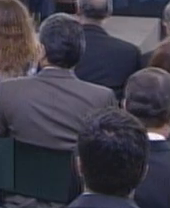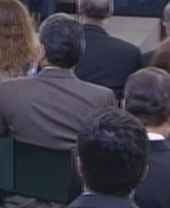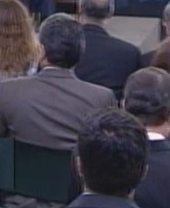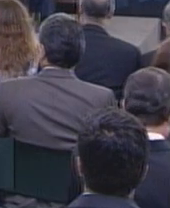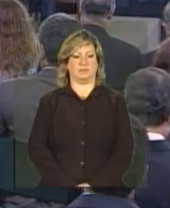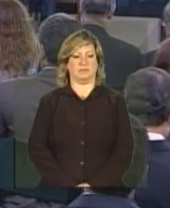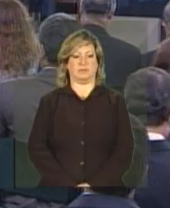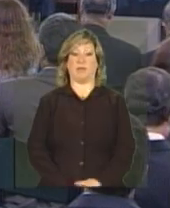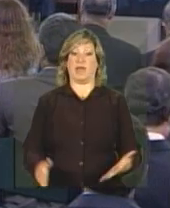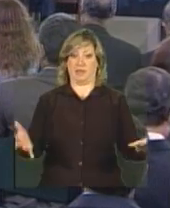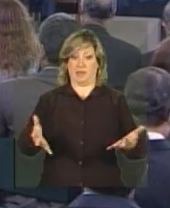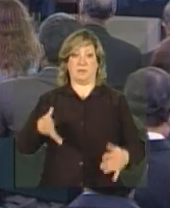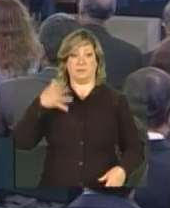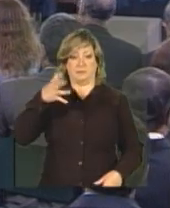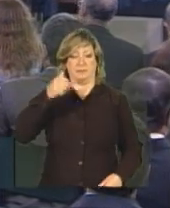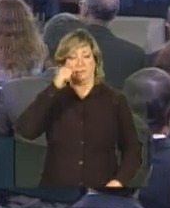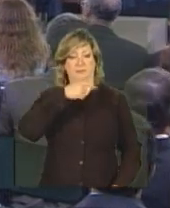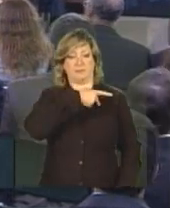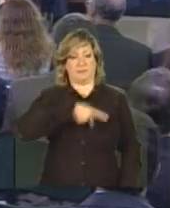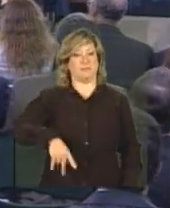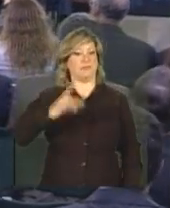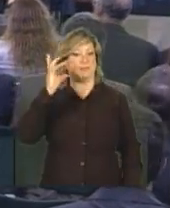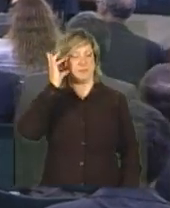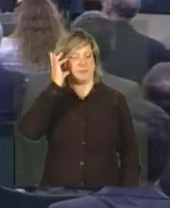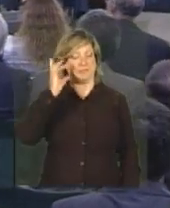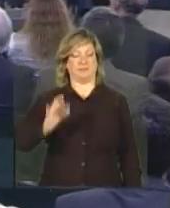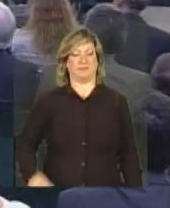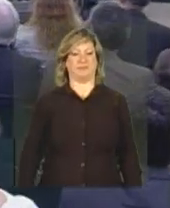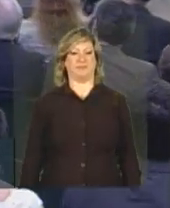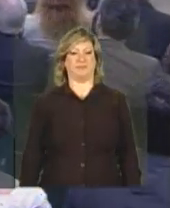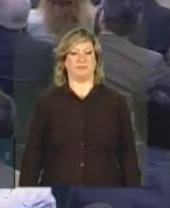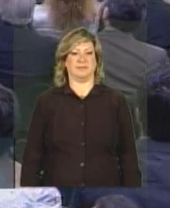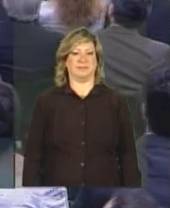Com a palavra, a senhora Presidenta da República, Dilma Rousseff.